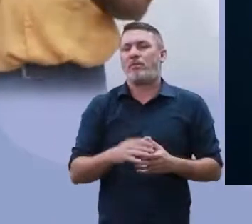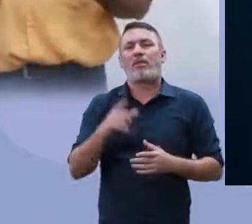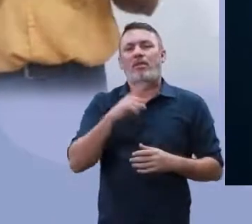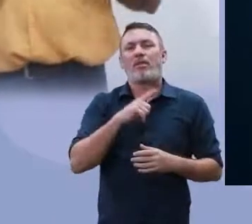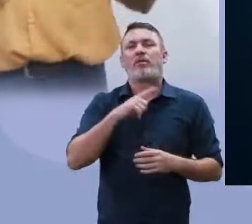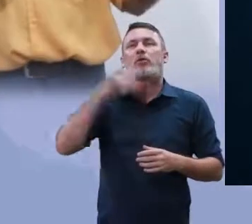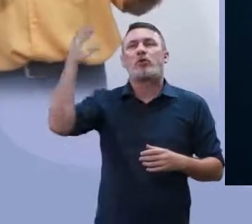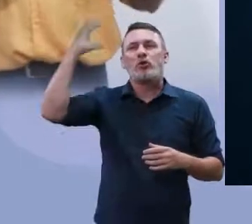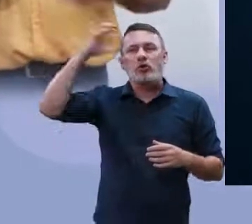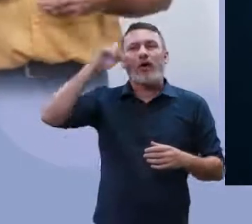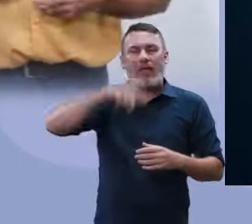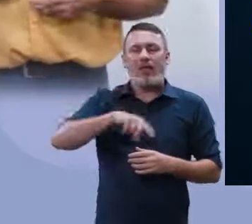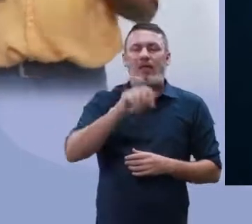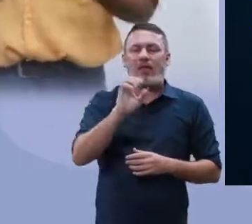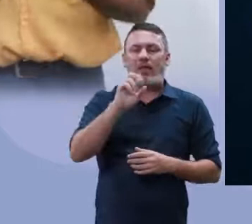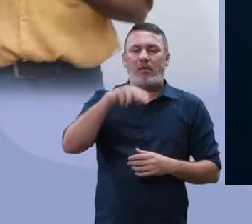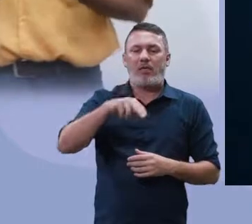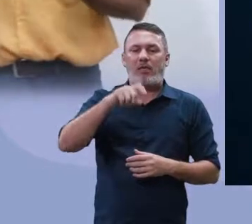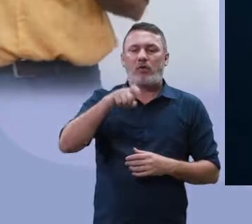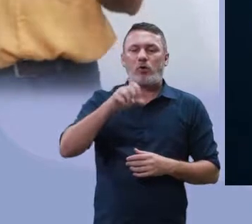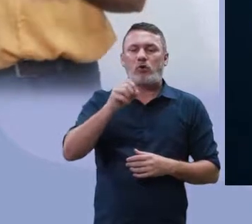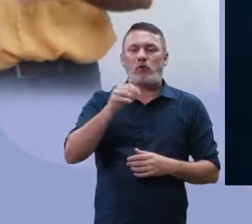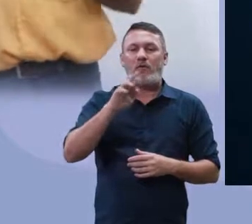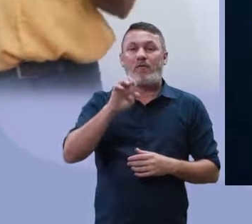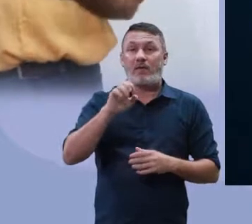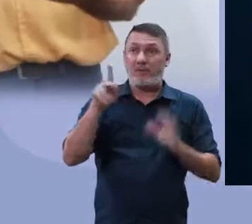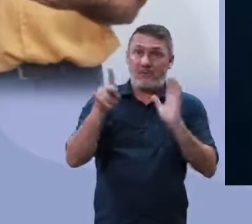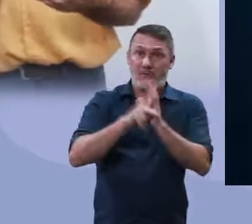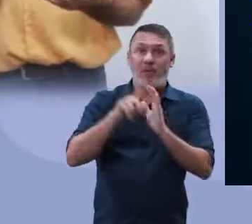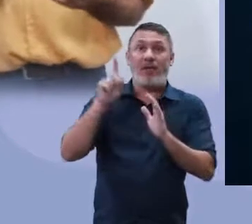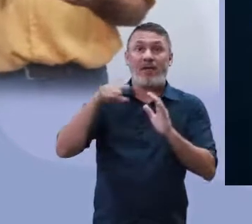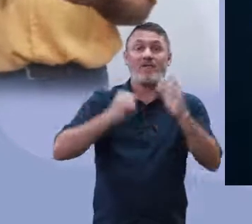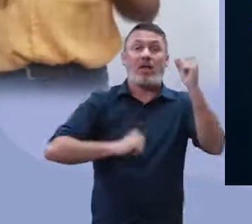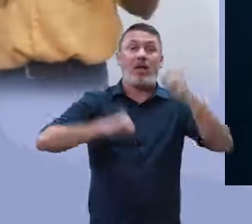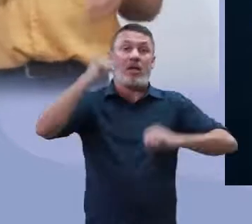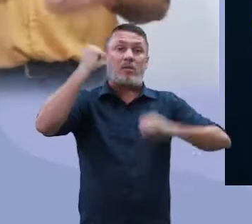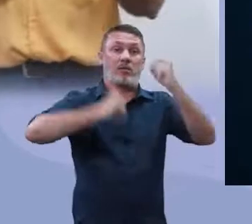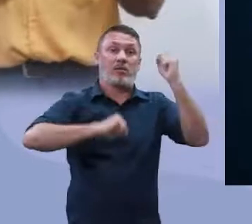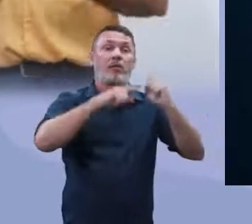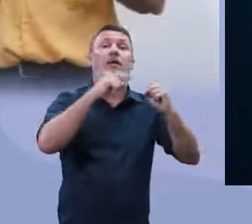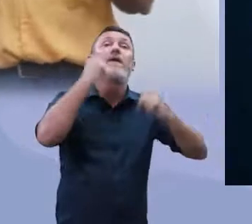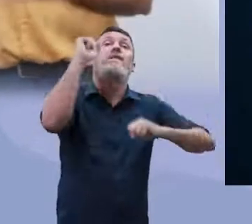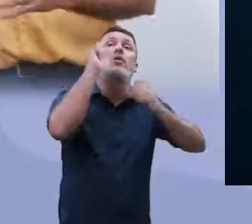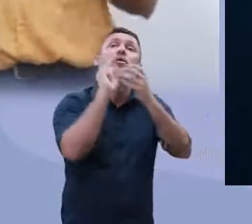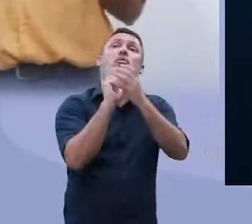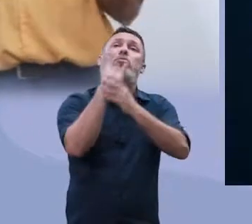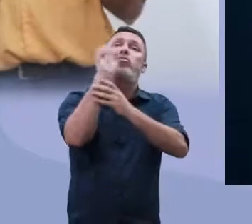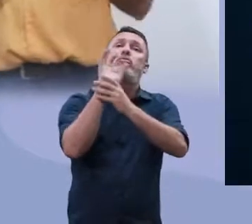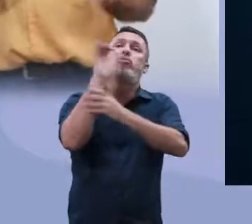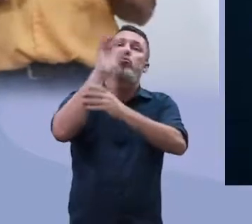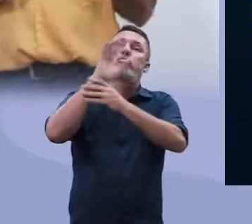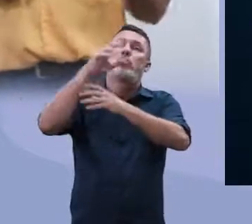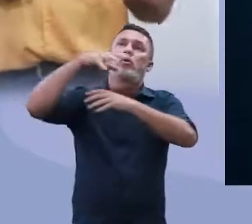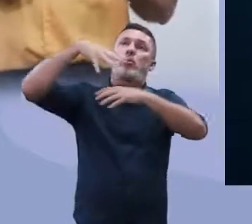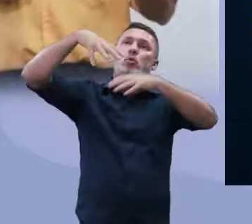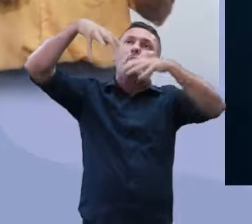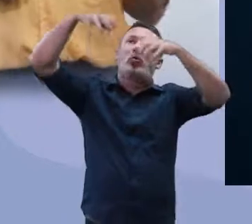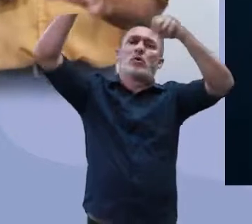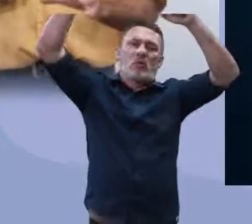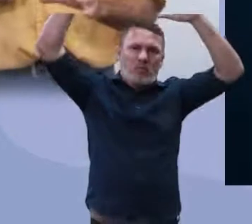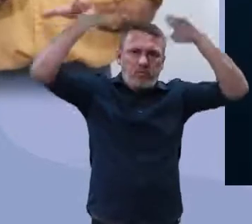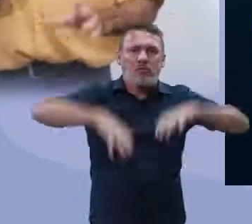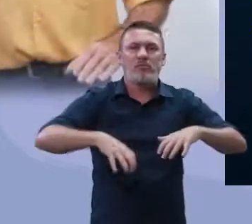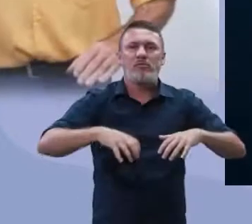de enxofre, que é, no caso, aí, um gás comumente lançado pelas fábricas, ele vai ter uma ação de